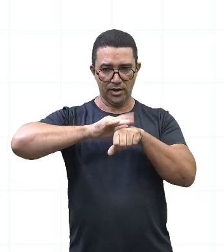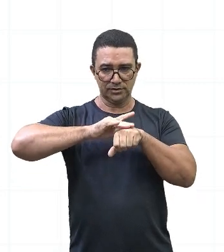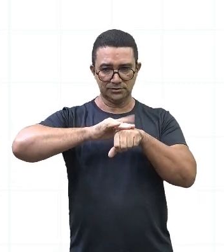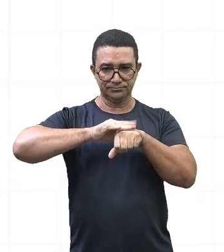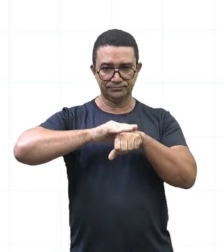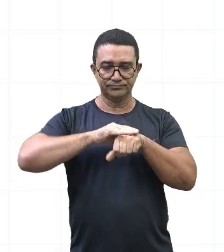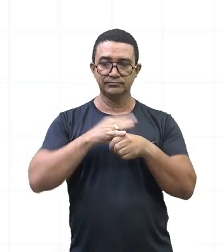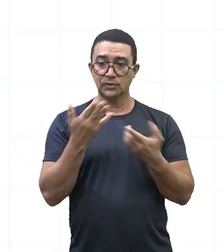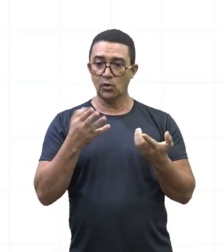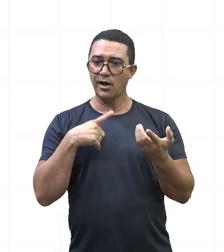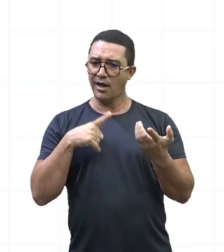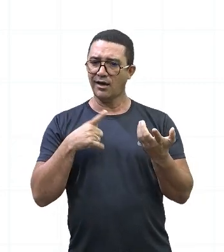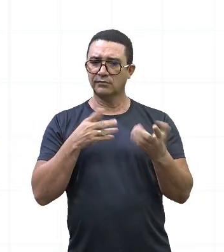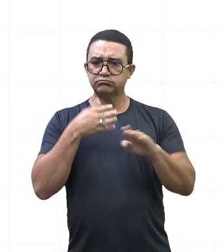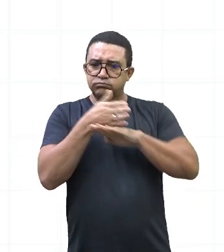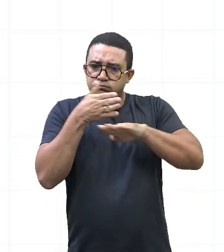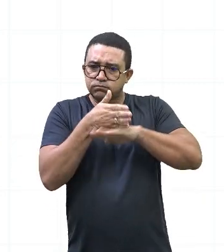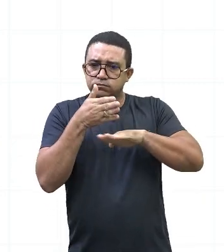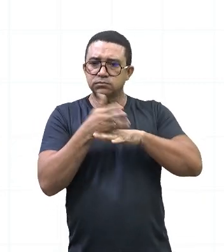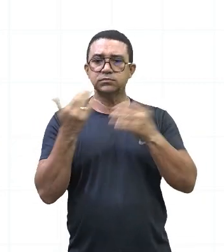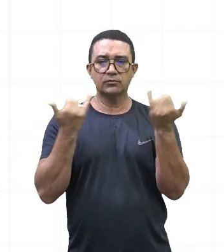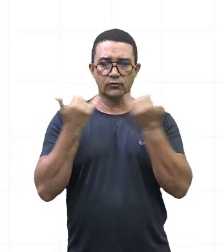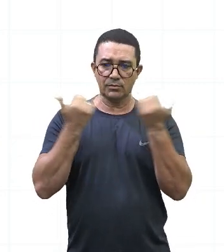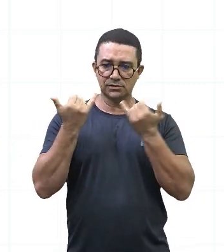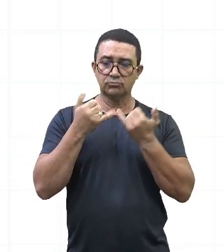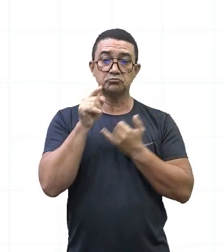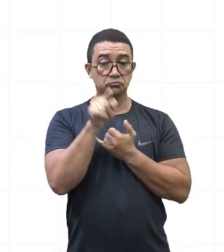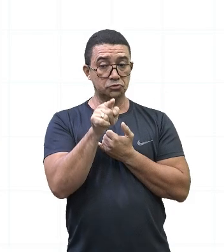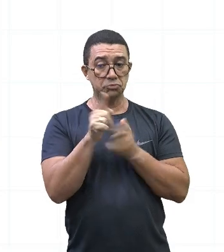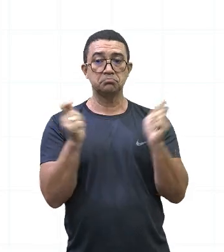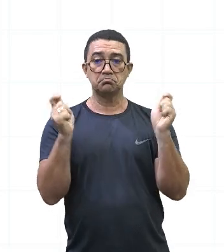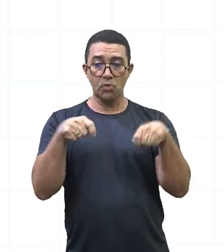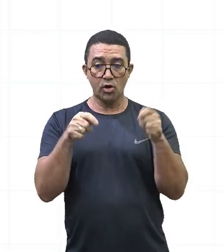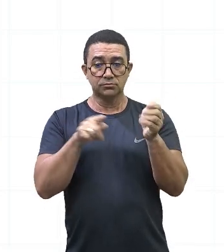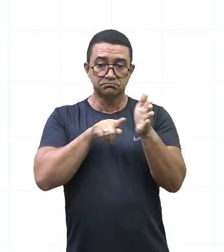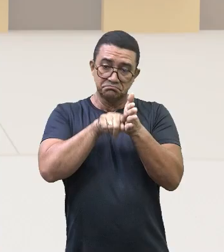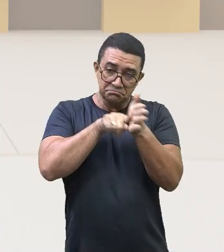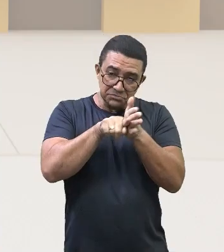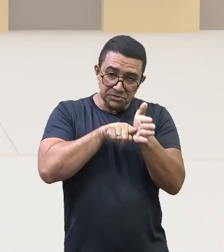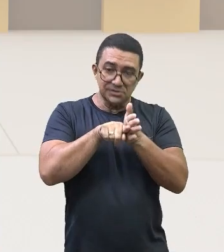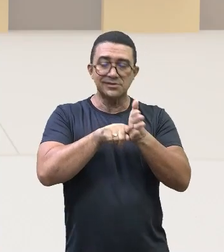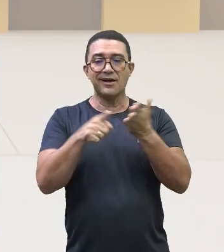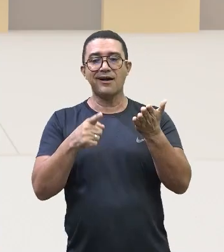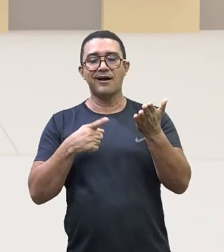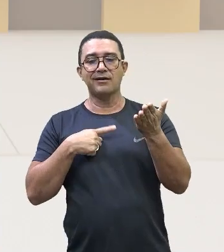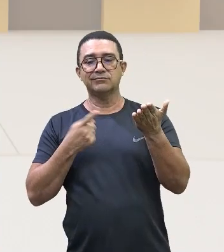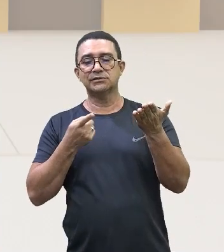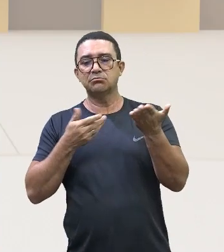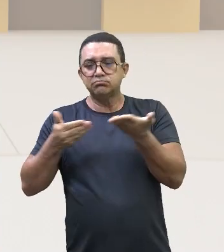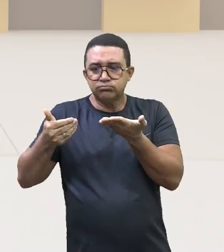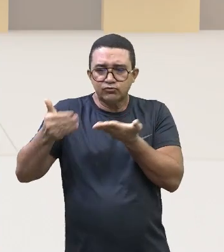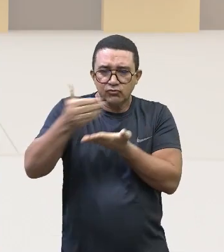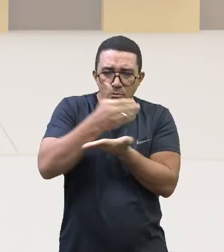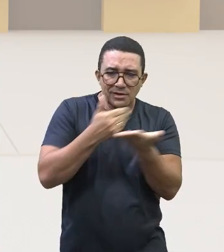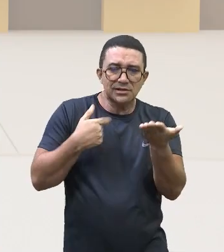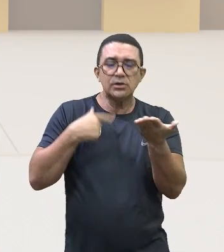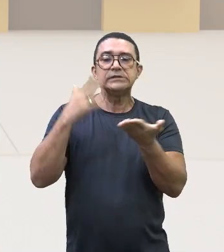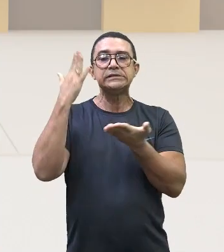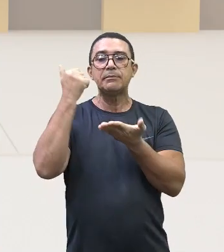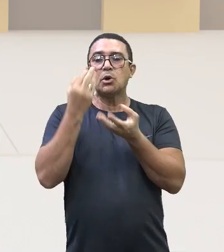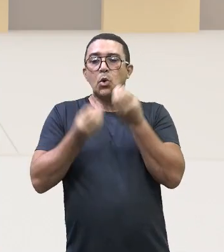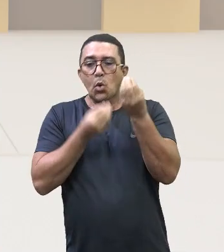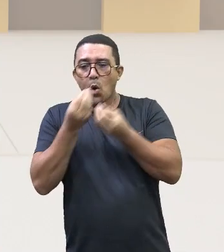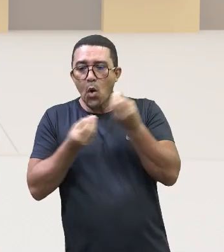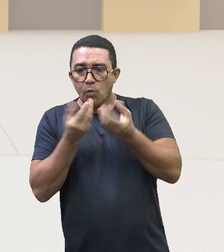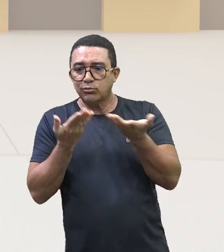um acesso à informação em que você pode fazer pesquisas, tomar conhecimento, saber como lidar